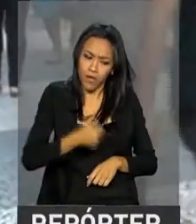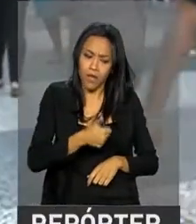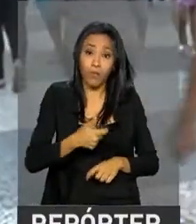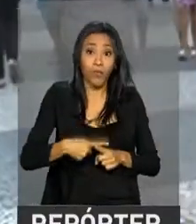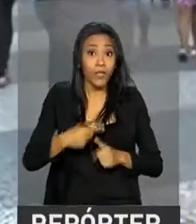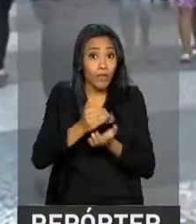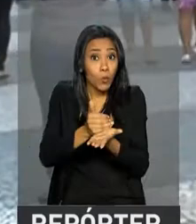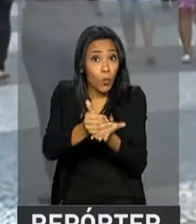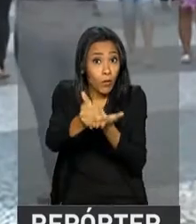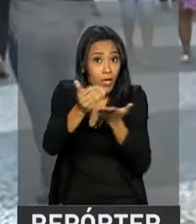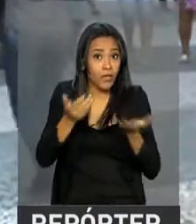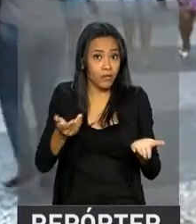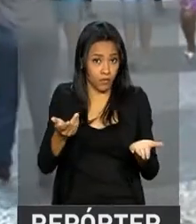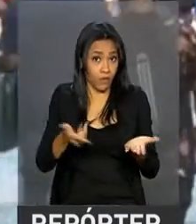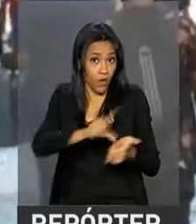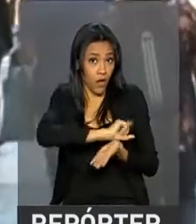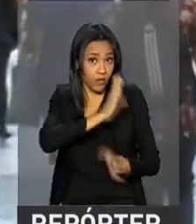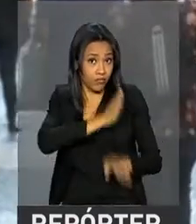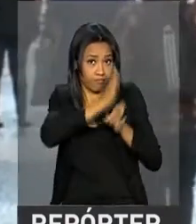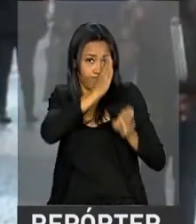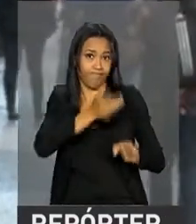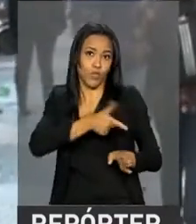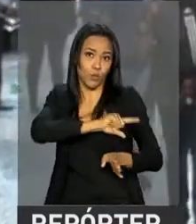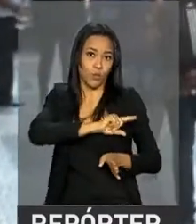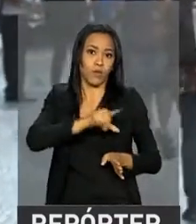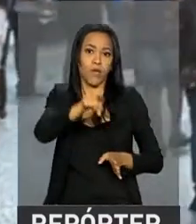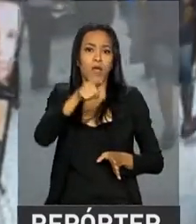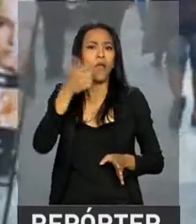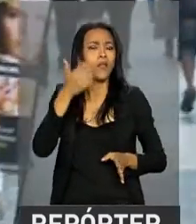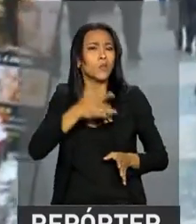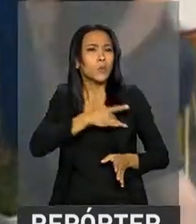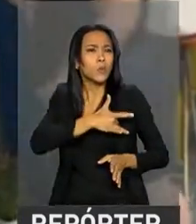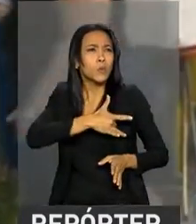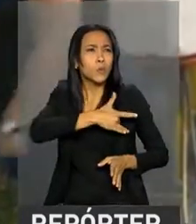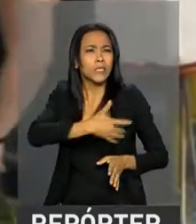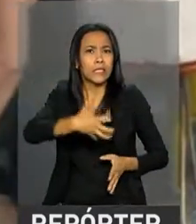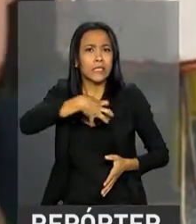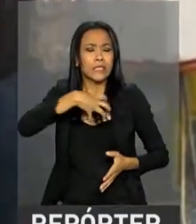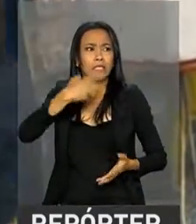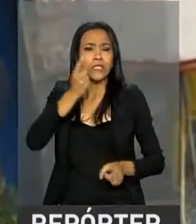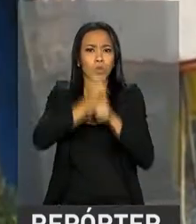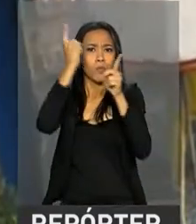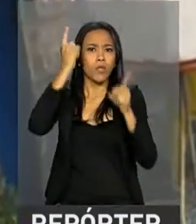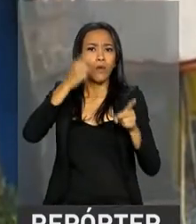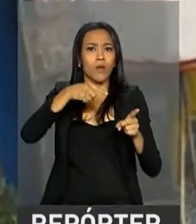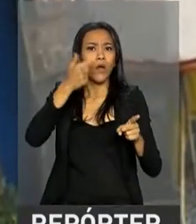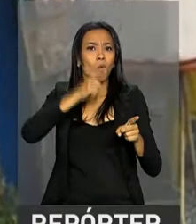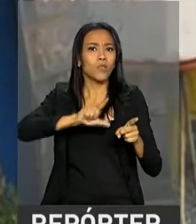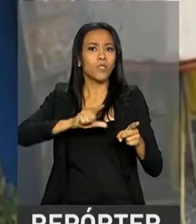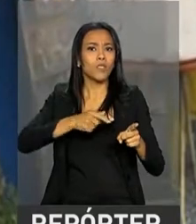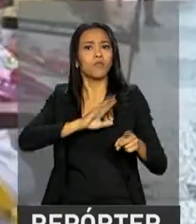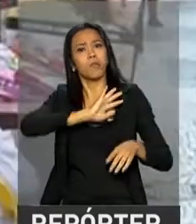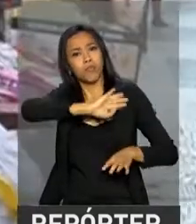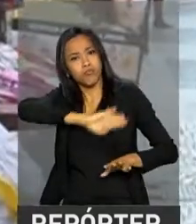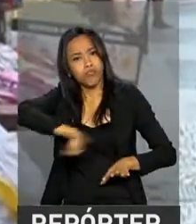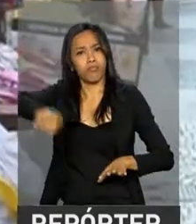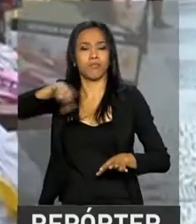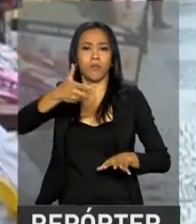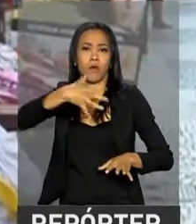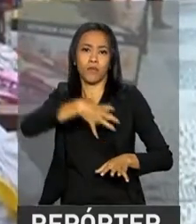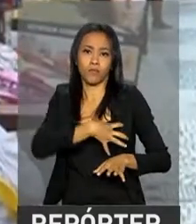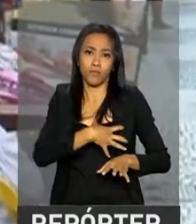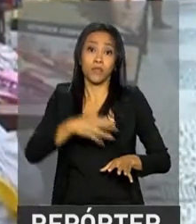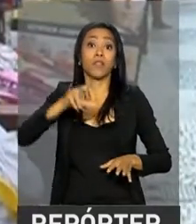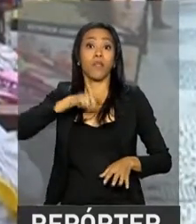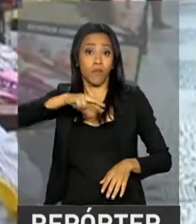estava no início e foi precoce o ter sido descoberto no início elizabeth conseguiu fazer a reconstrução do seio junto com